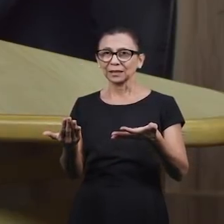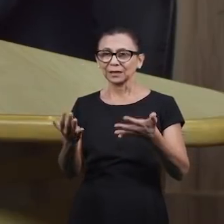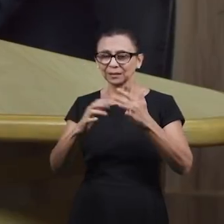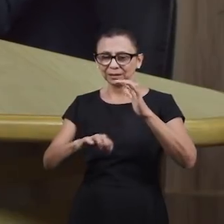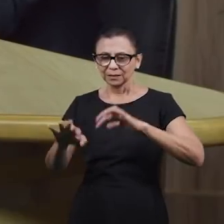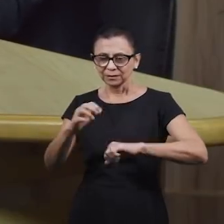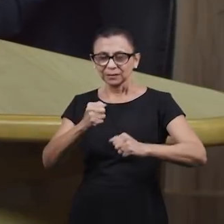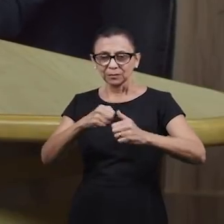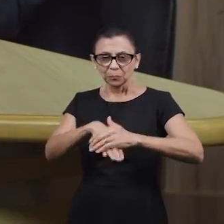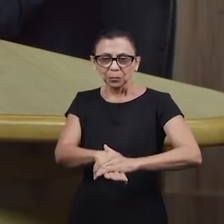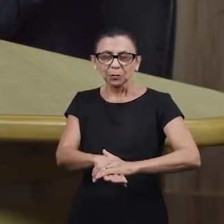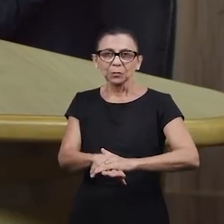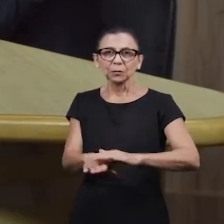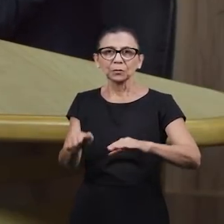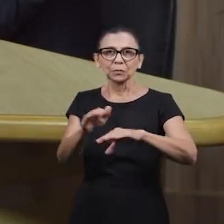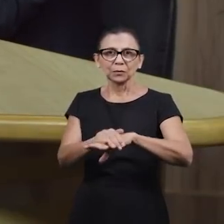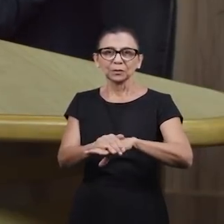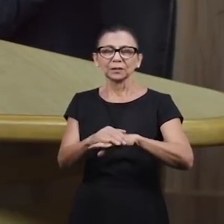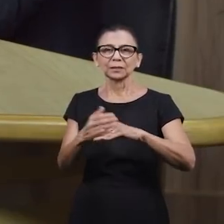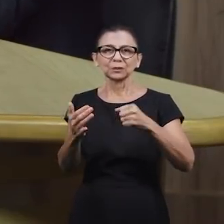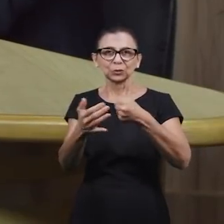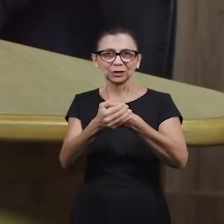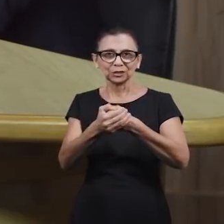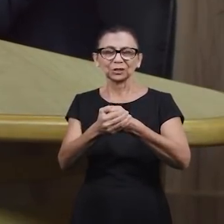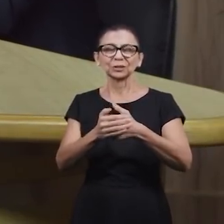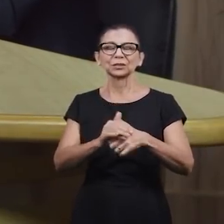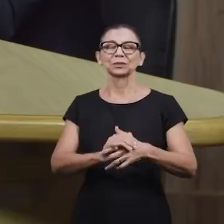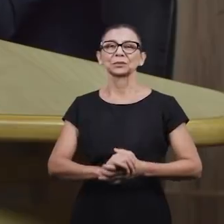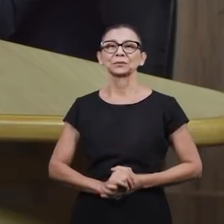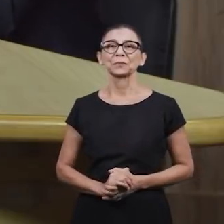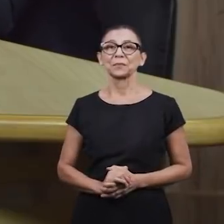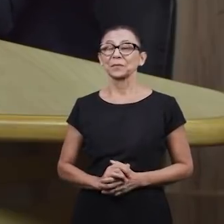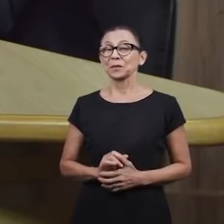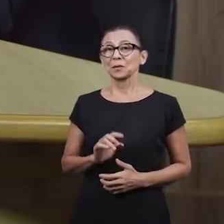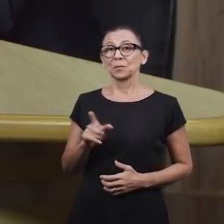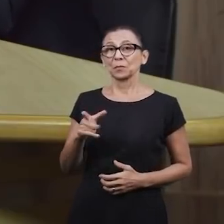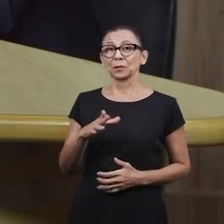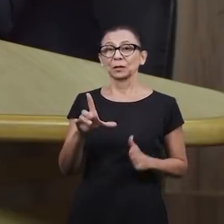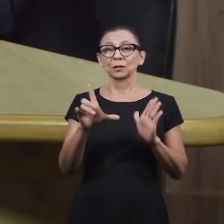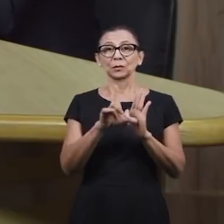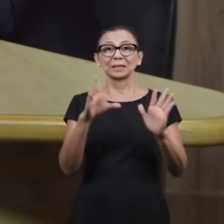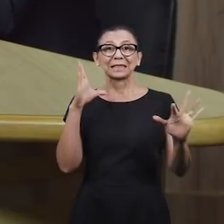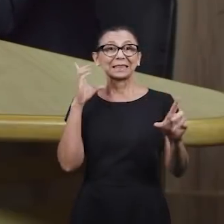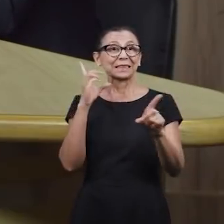na verdade, quando ele tomou posse daquele tesouro e abriu o tesouro,